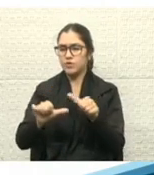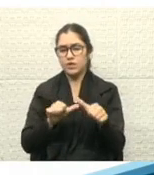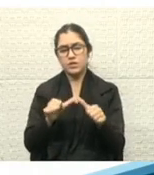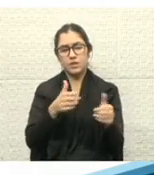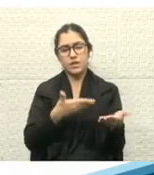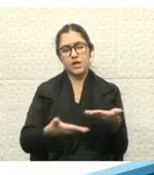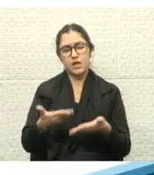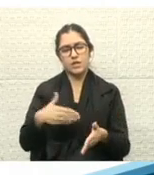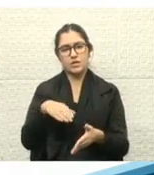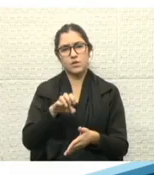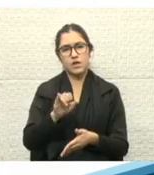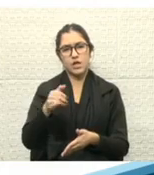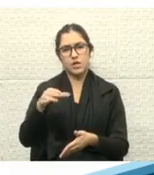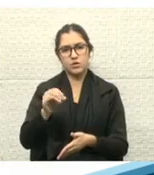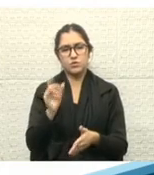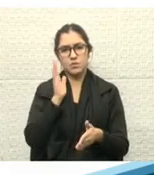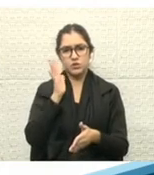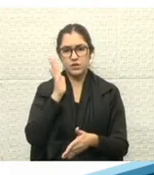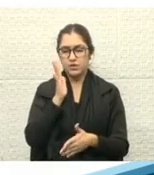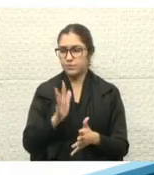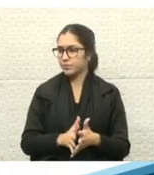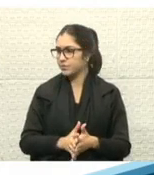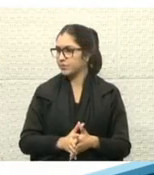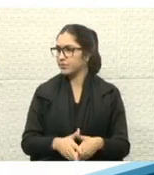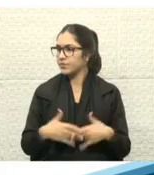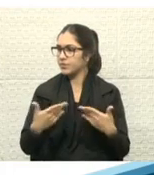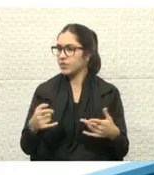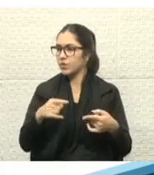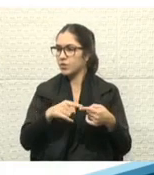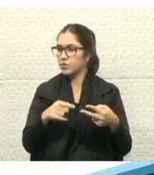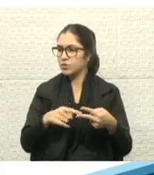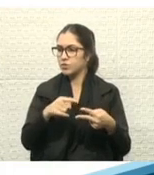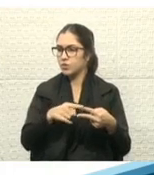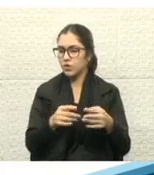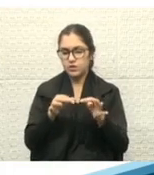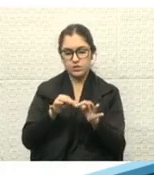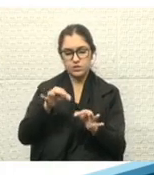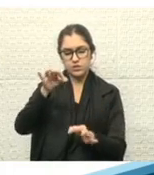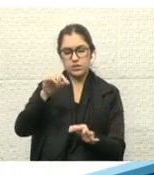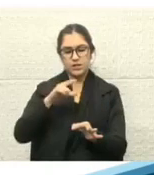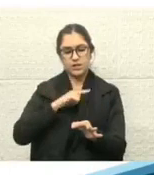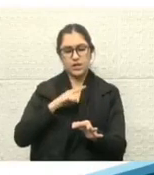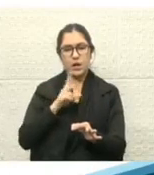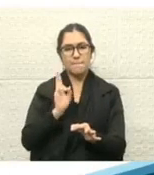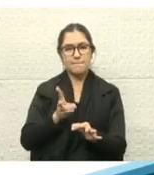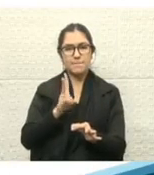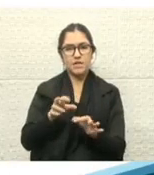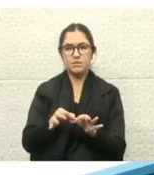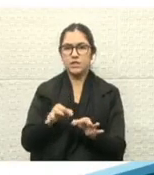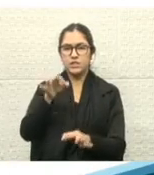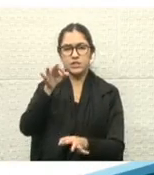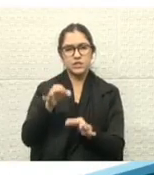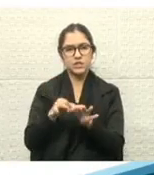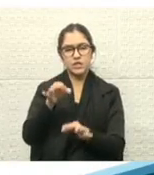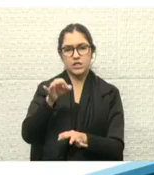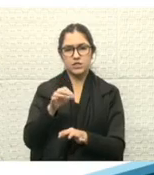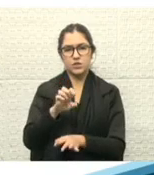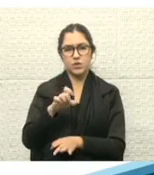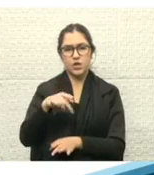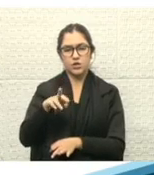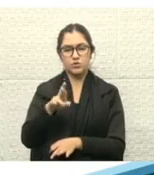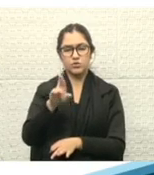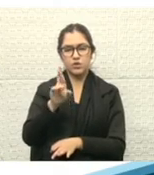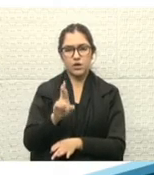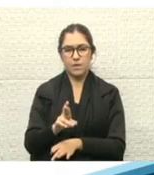em relação ao eixo imaginário. Então, esses dois pontos estarão a uma mesma distância do eixo